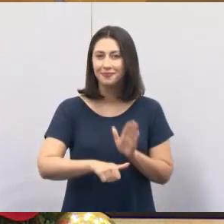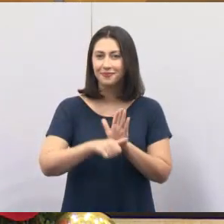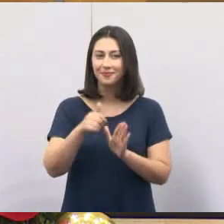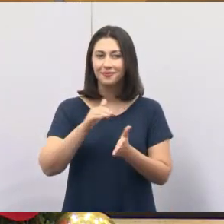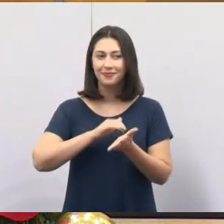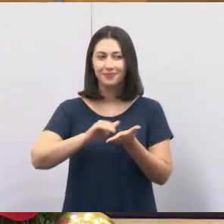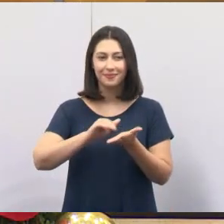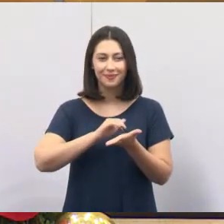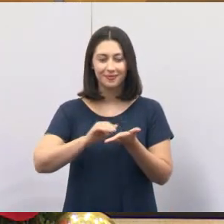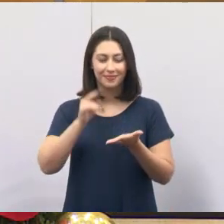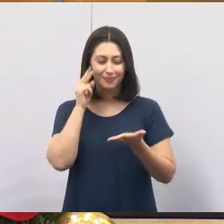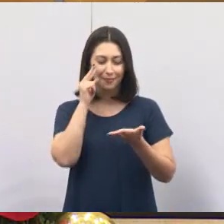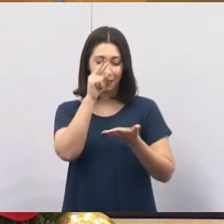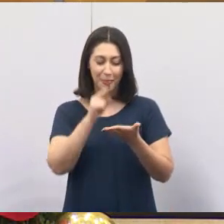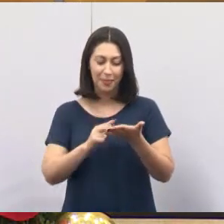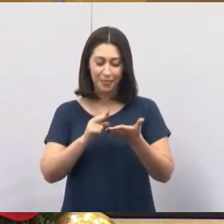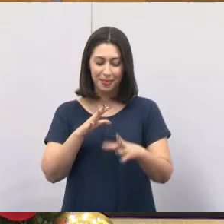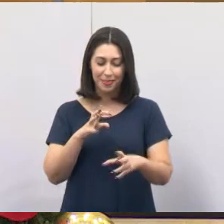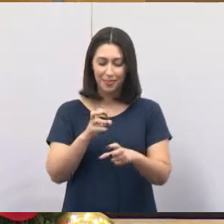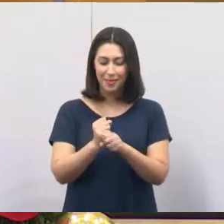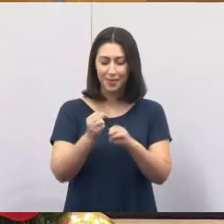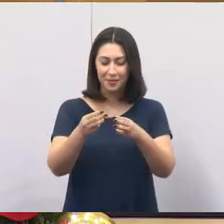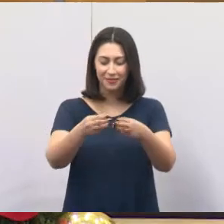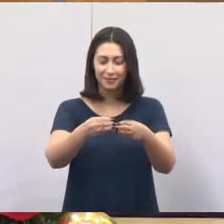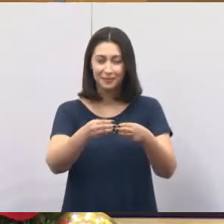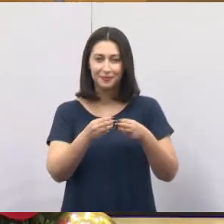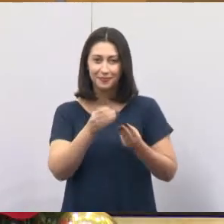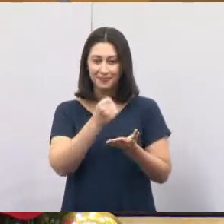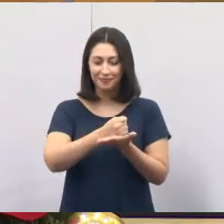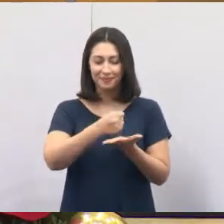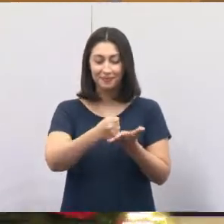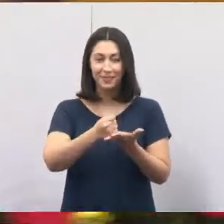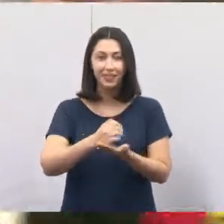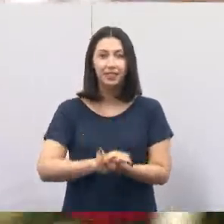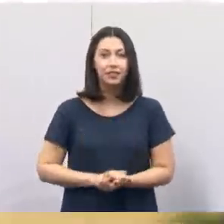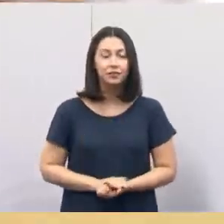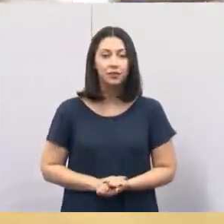que faça a leitura da síntese das moções protocoladas para esta sessão.